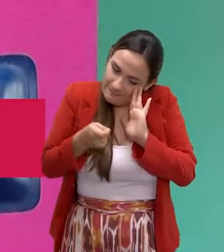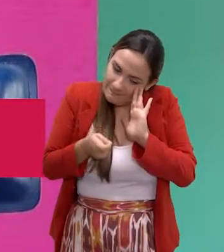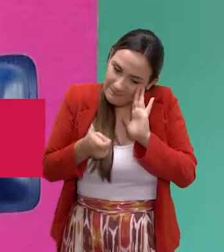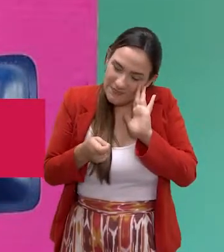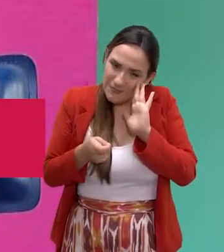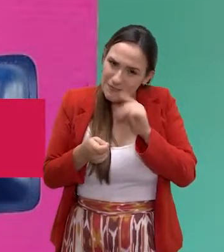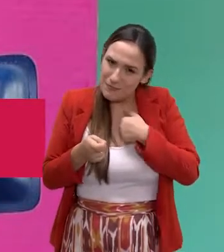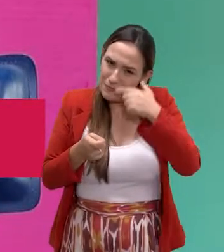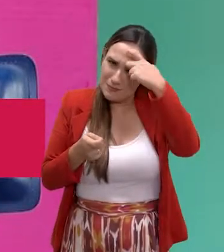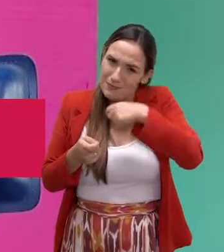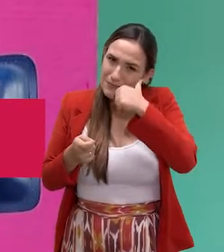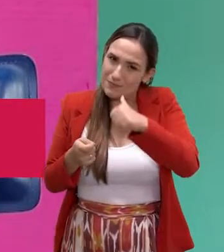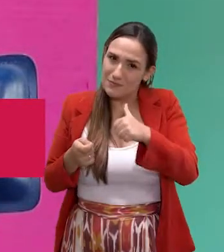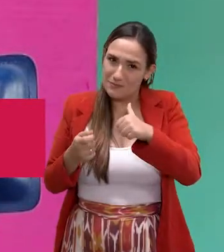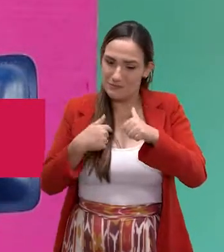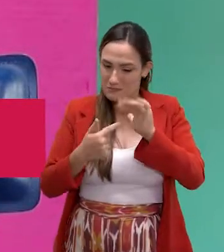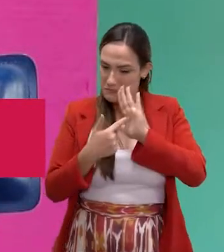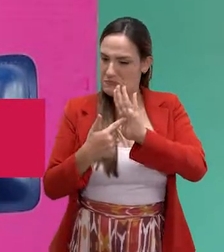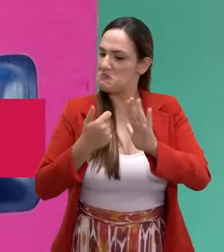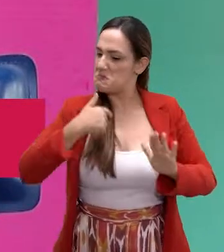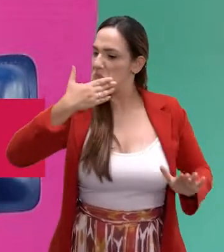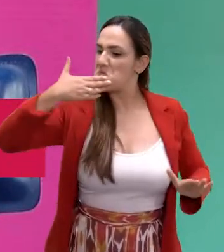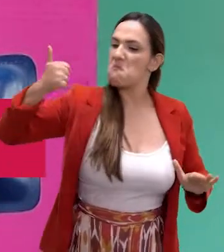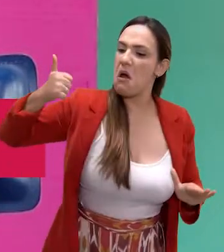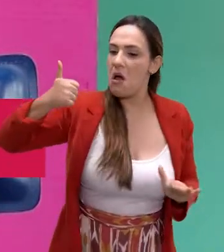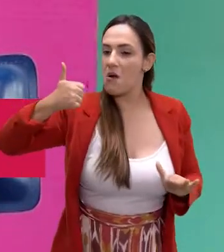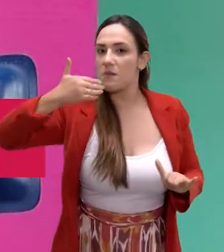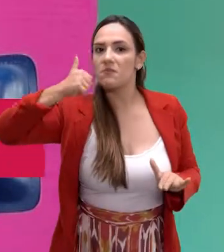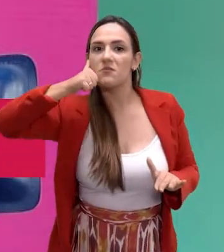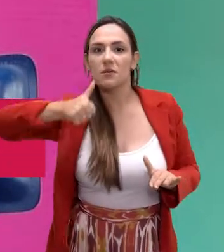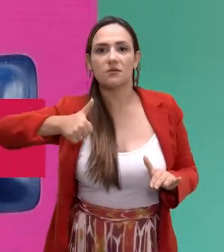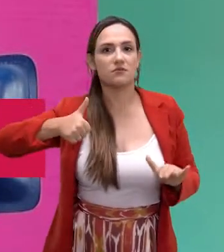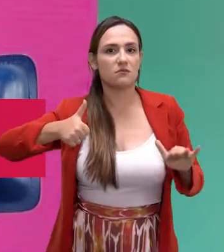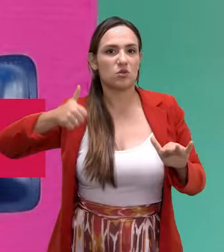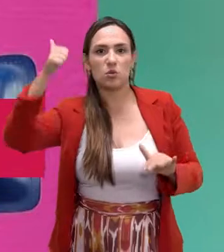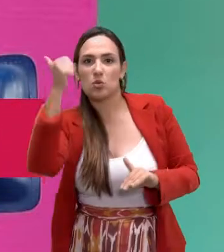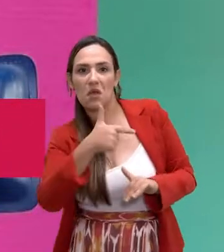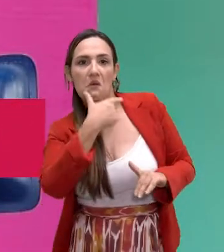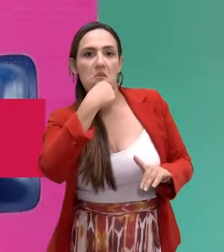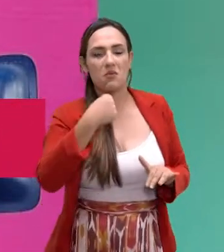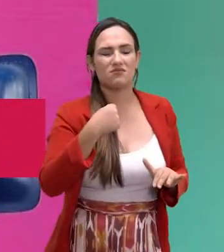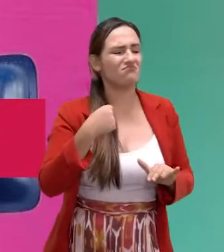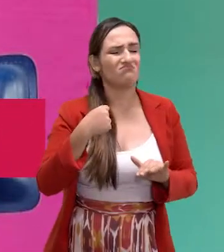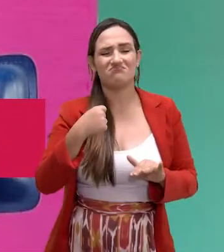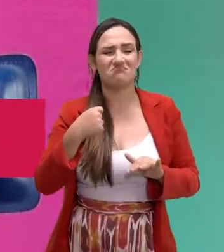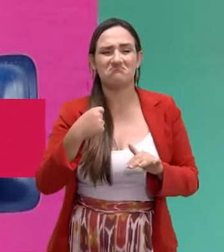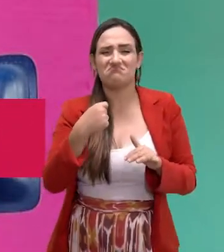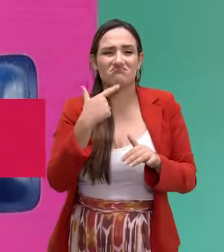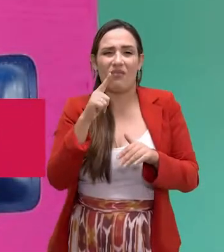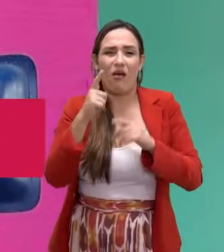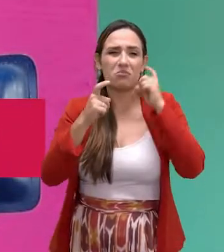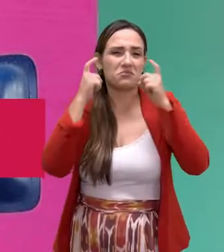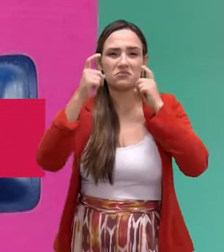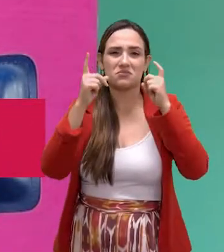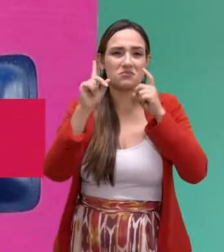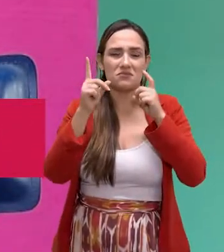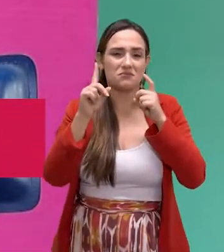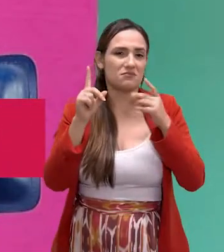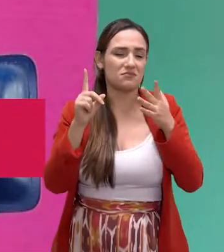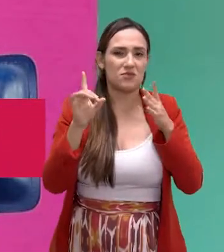acho que eu tenho que ficar me provando enquanto mulher, né, demonstrando que eu sou melhor ou pior que um homem, ou fazendo